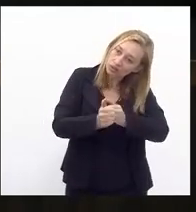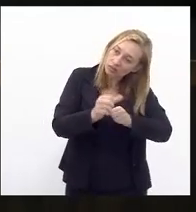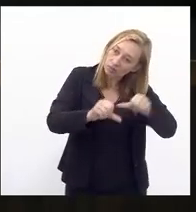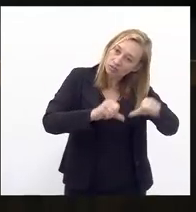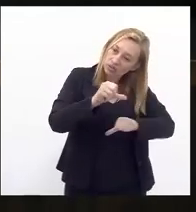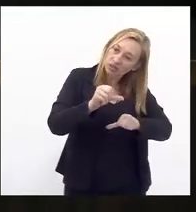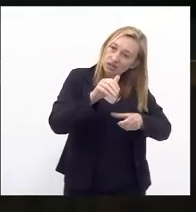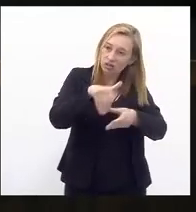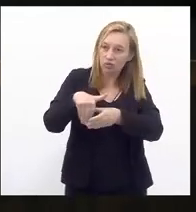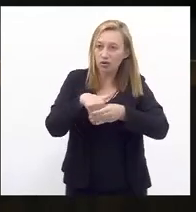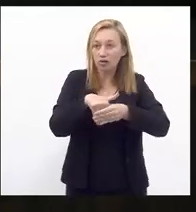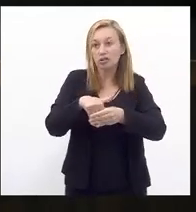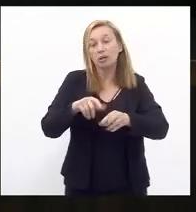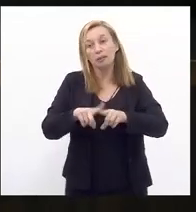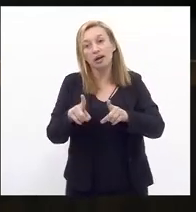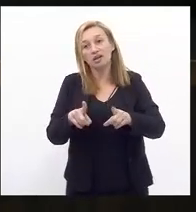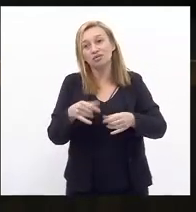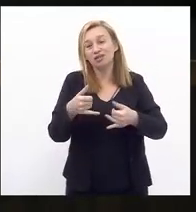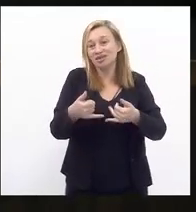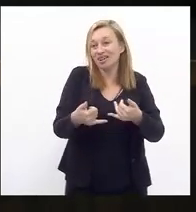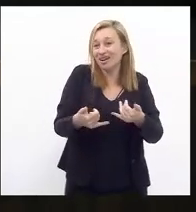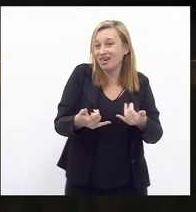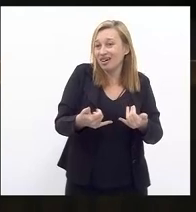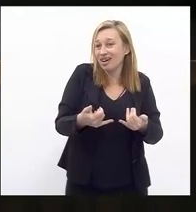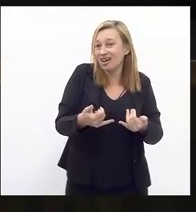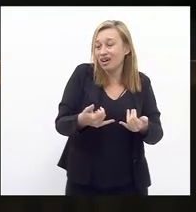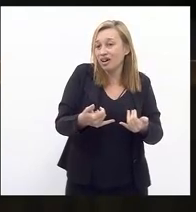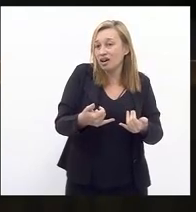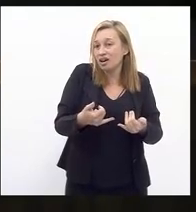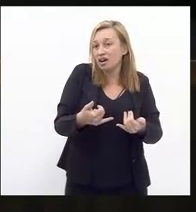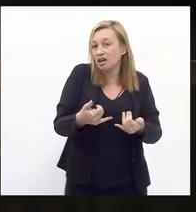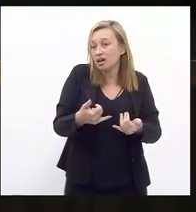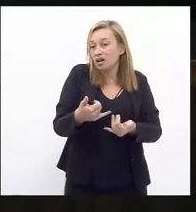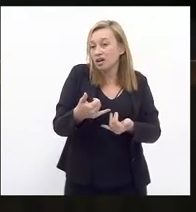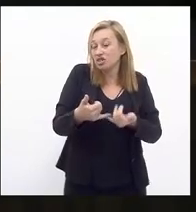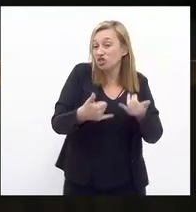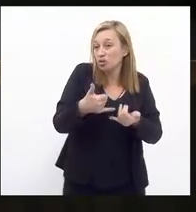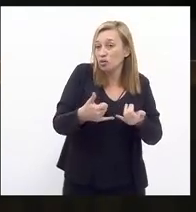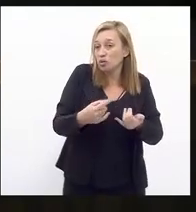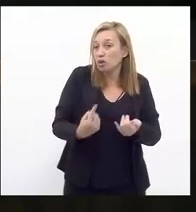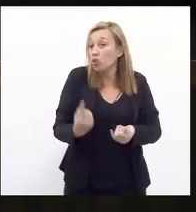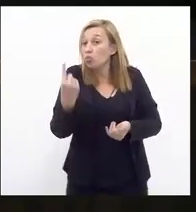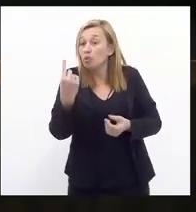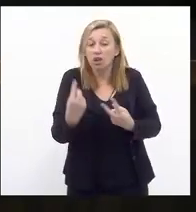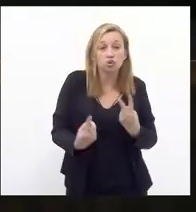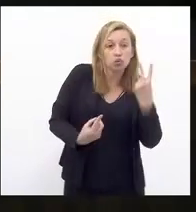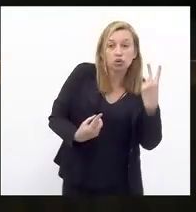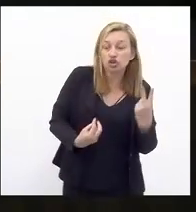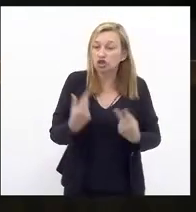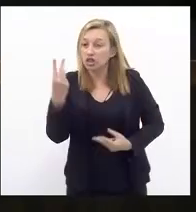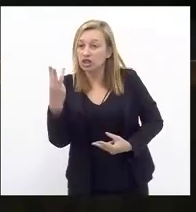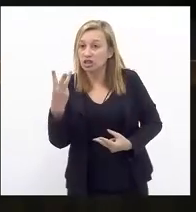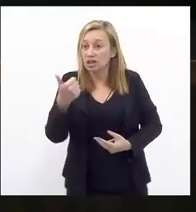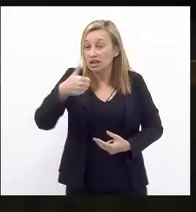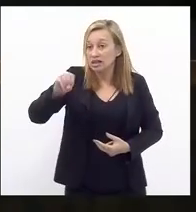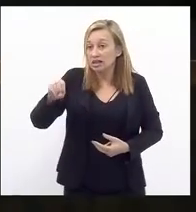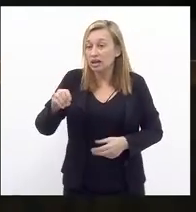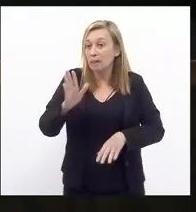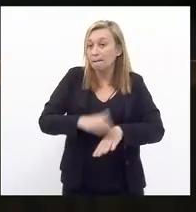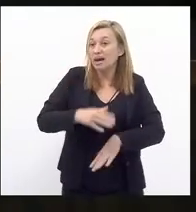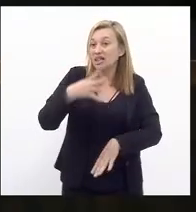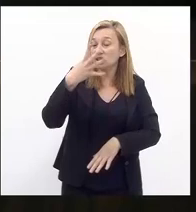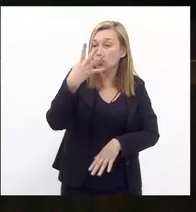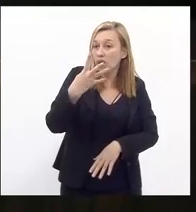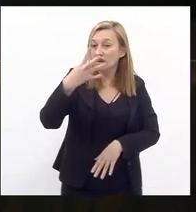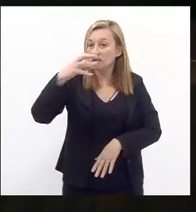na mudança de voto mas que está em jogo não é uma pessoa duas ou meia dúzia ou 100 pessoas são mais